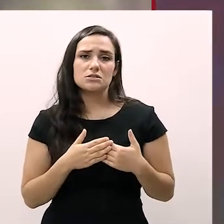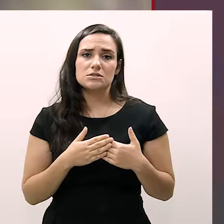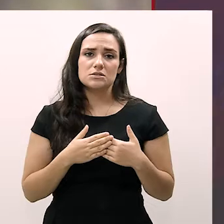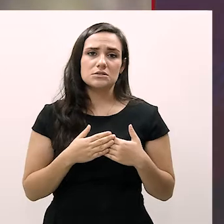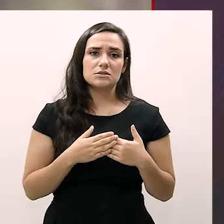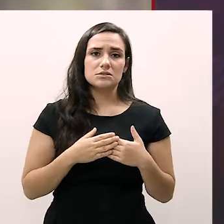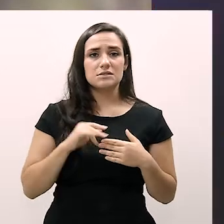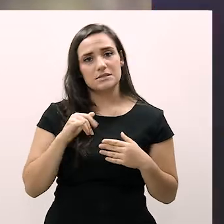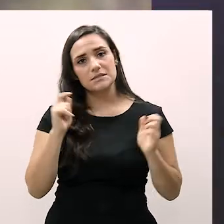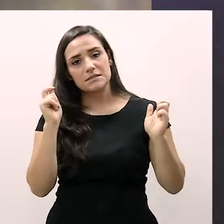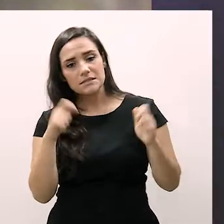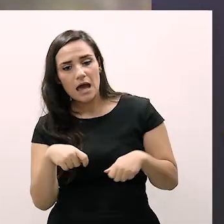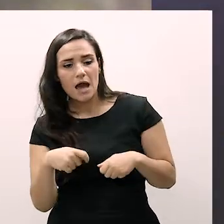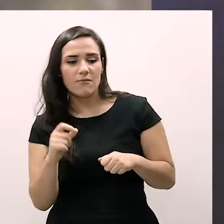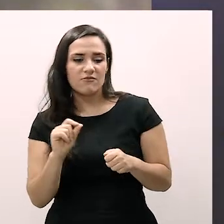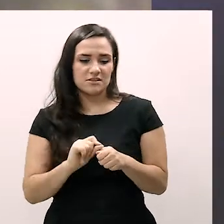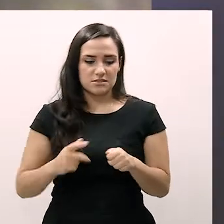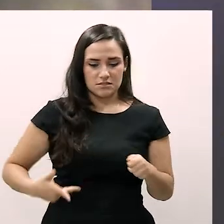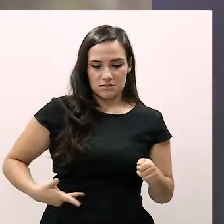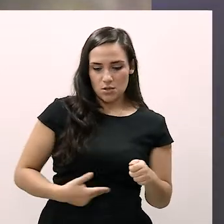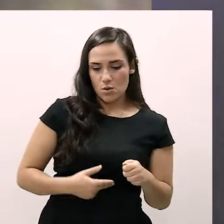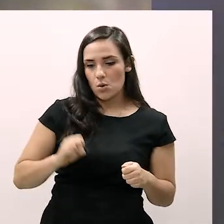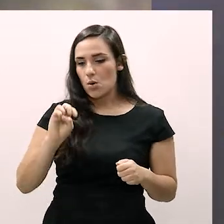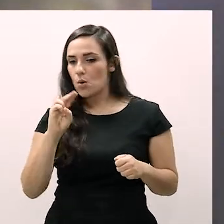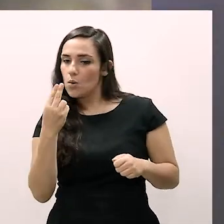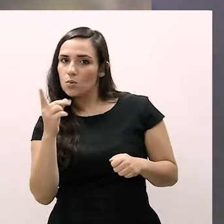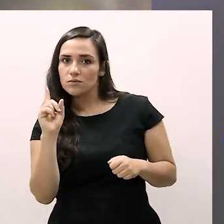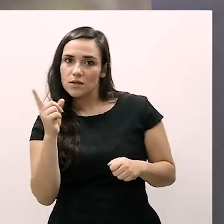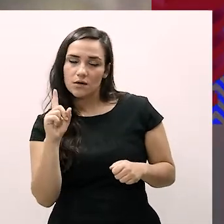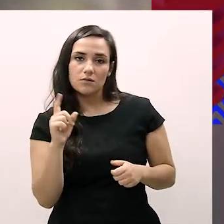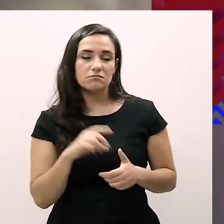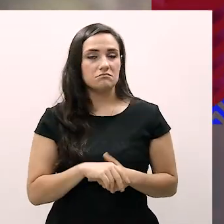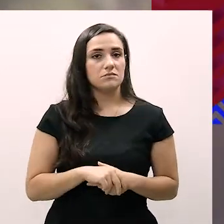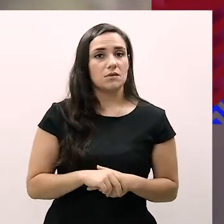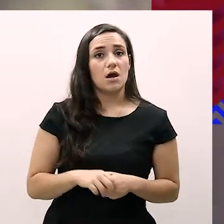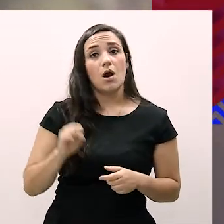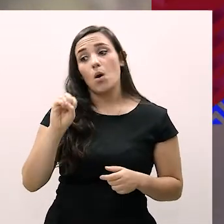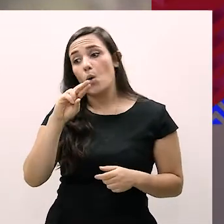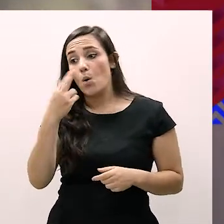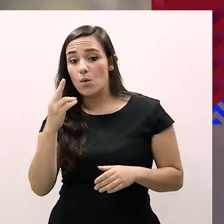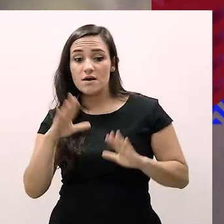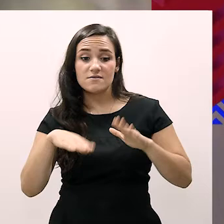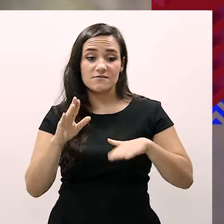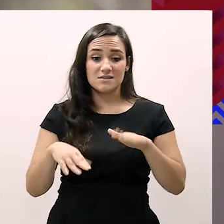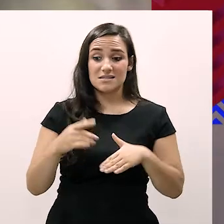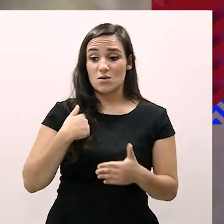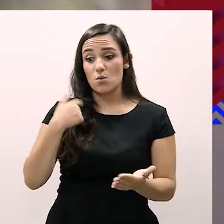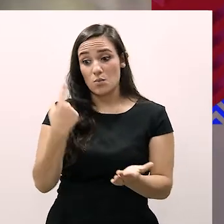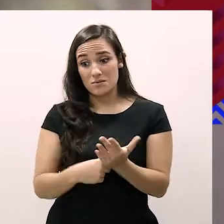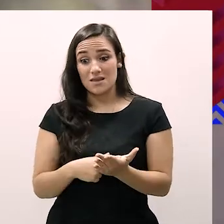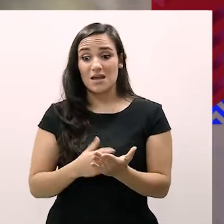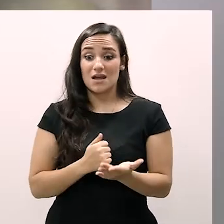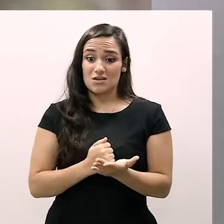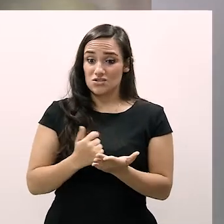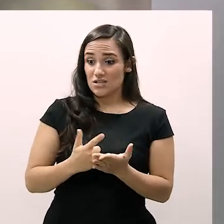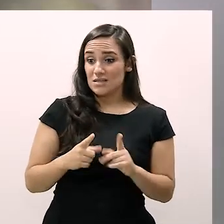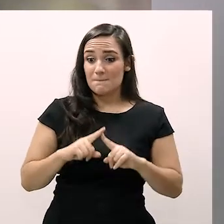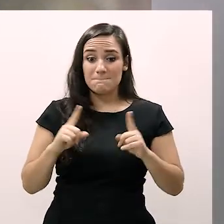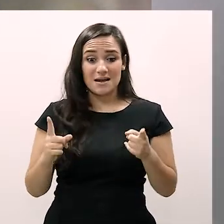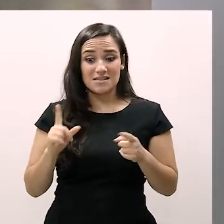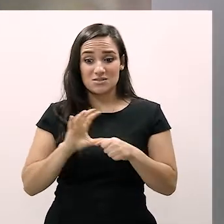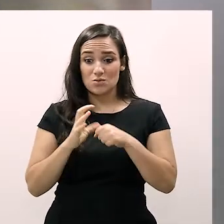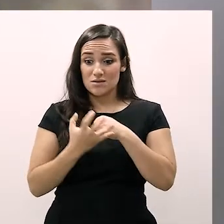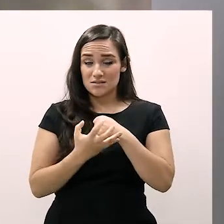mais perto de fazer uma cirurgia, ou de repente uma cirurgia marcada para uma data posterior, é importante que as pessoas continuem cuidando da saúde e